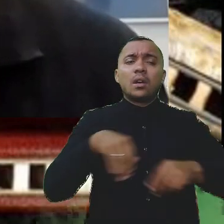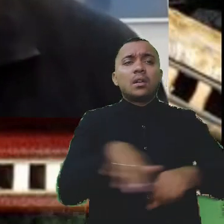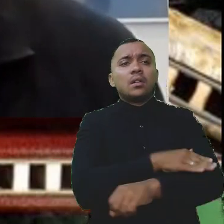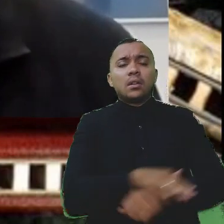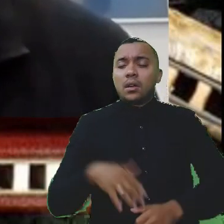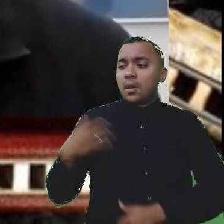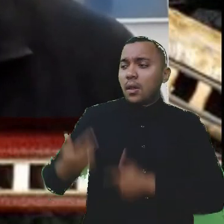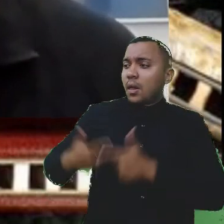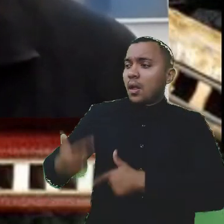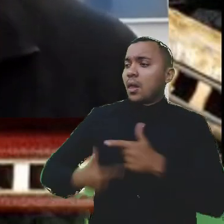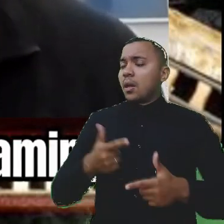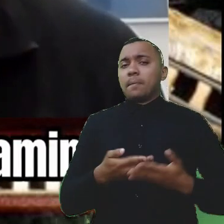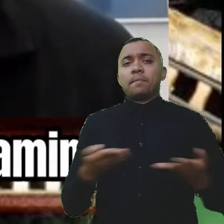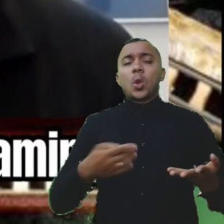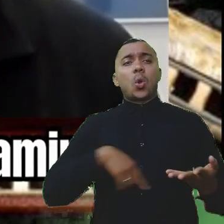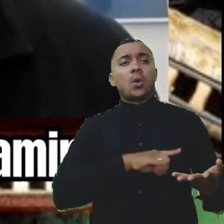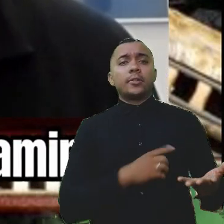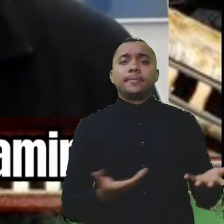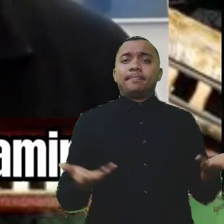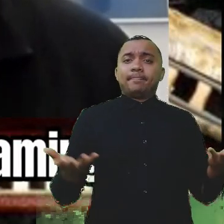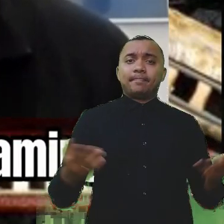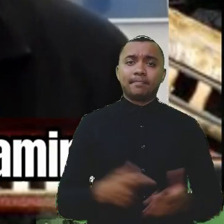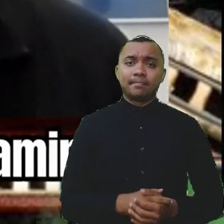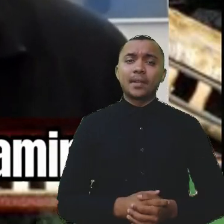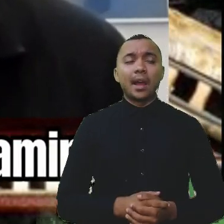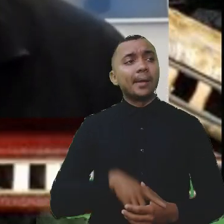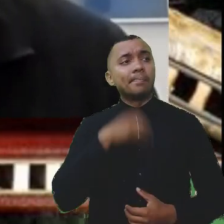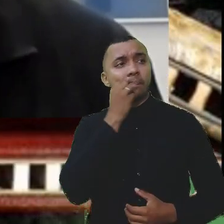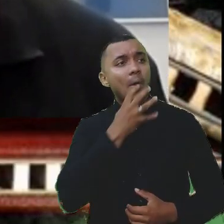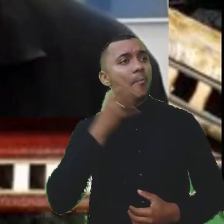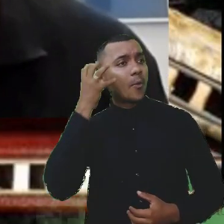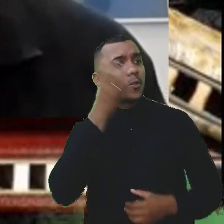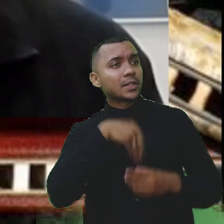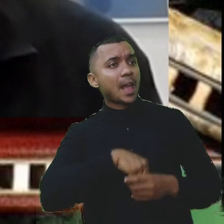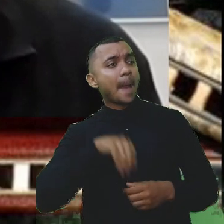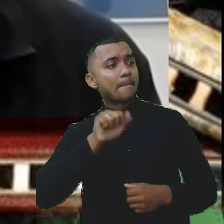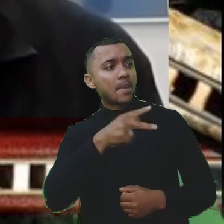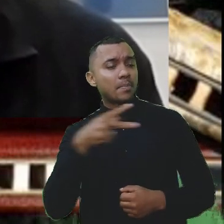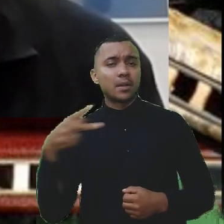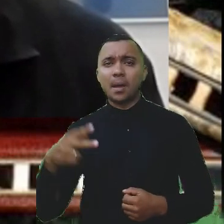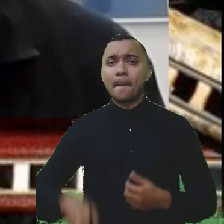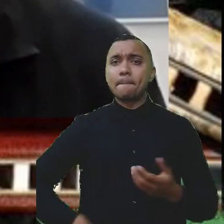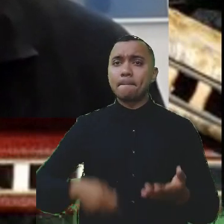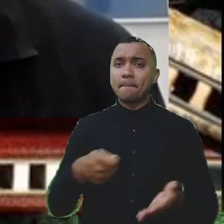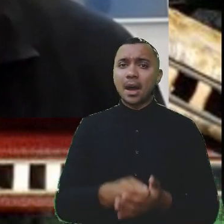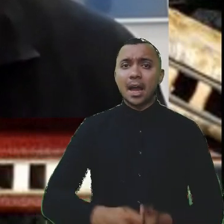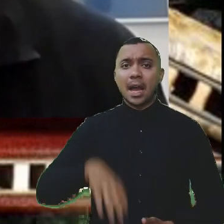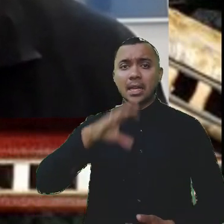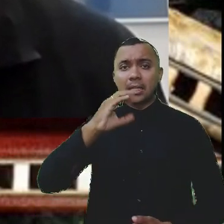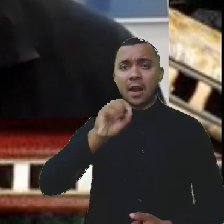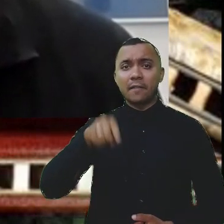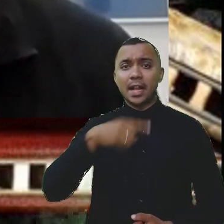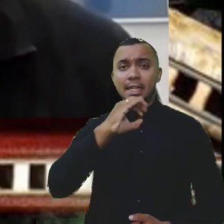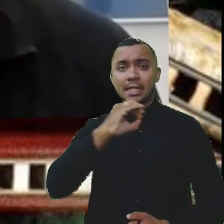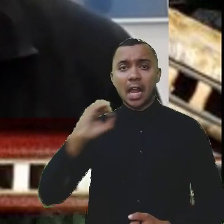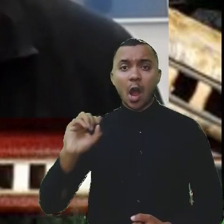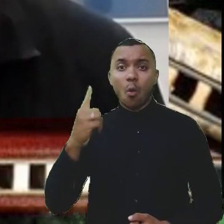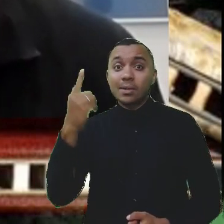a gente simplesmente fala assim, que bom que a nossa música está no streaming. E os caras pagam 0,001